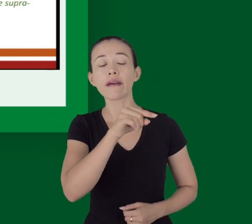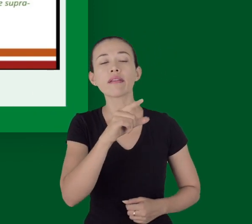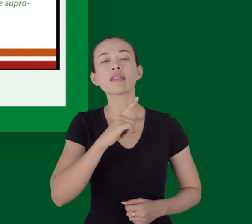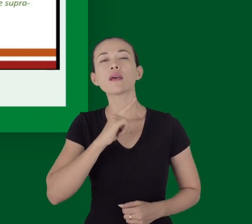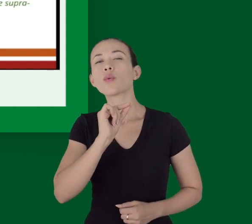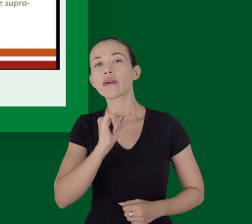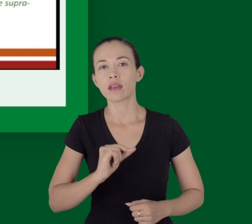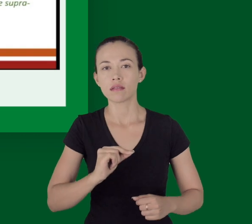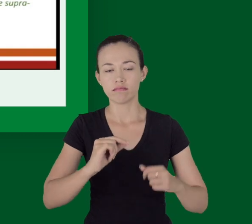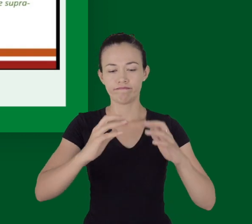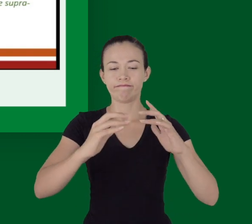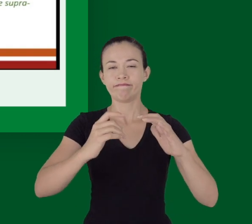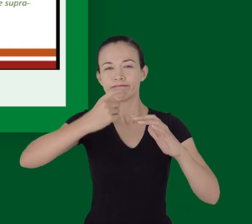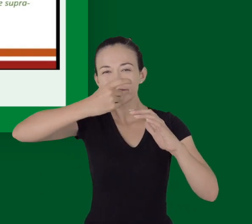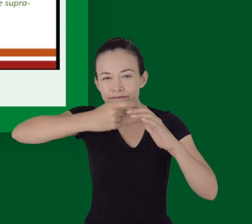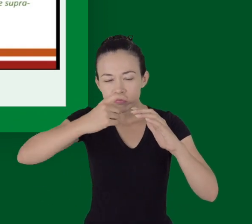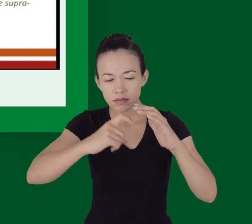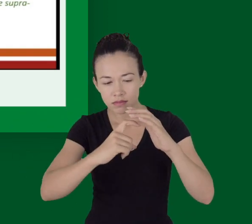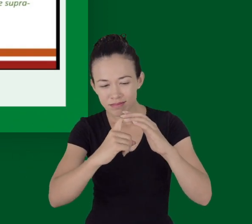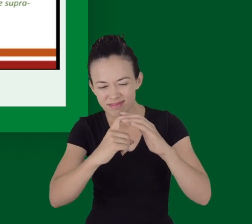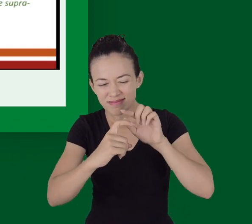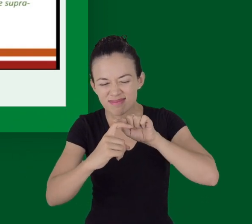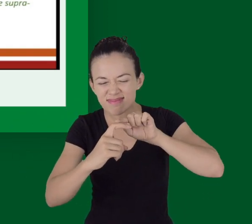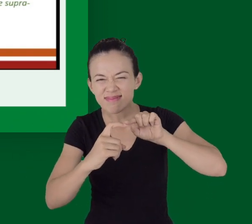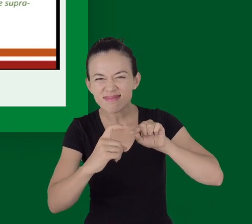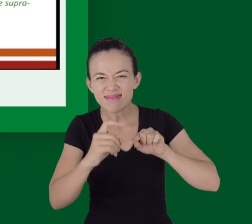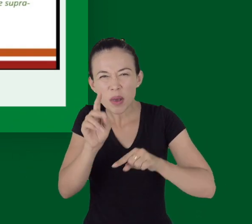concussão, hemorragia